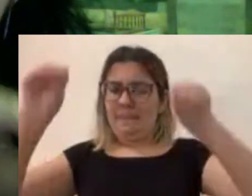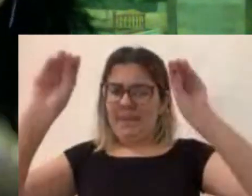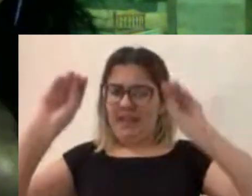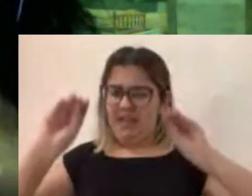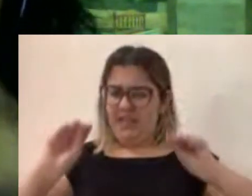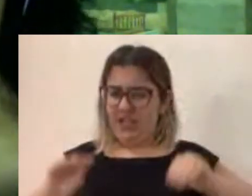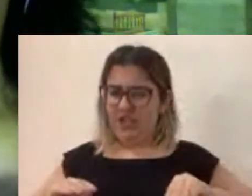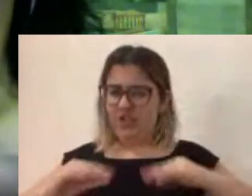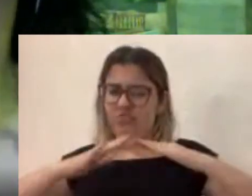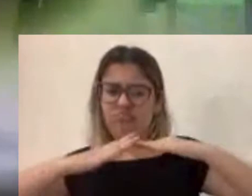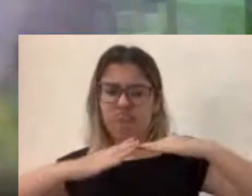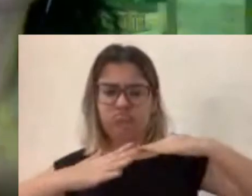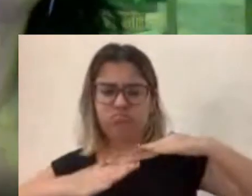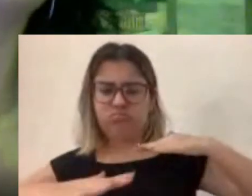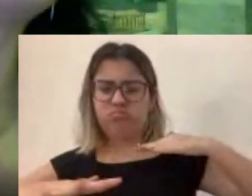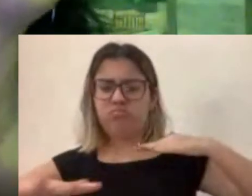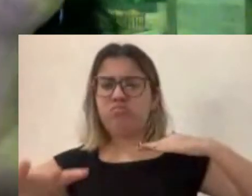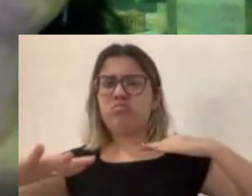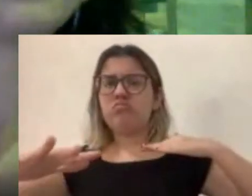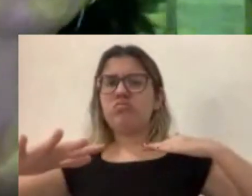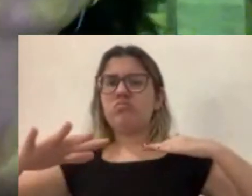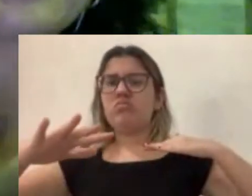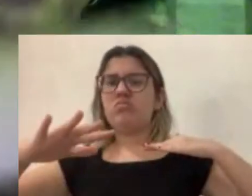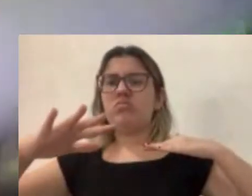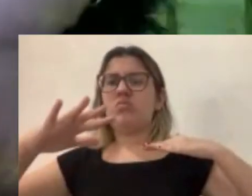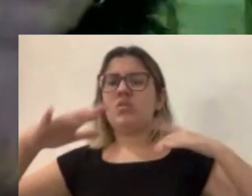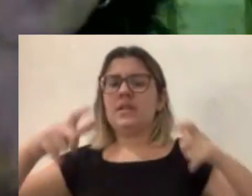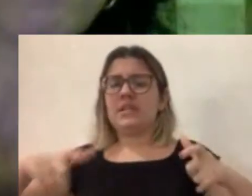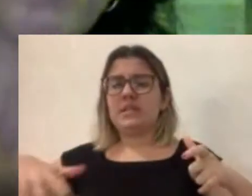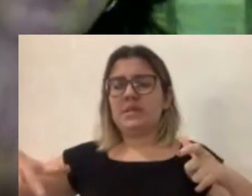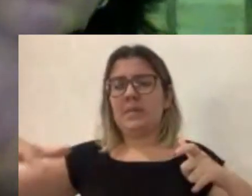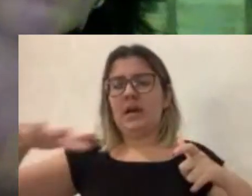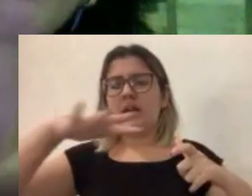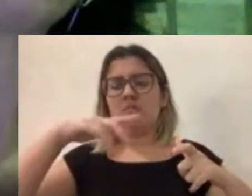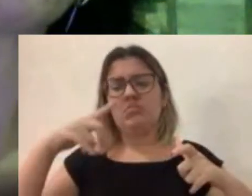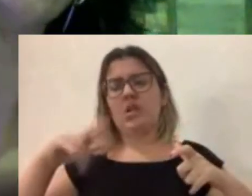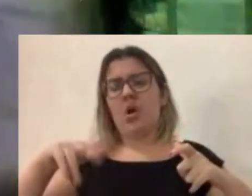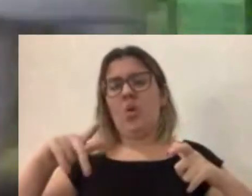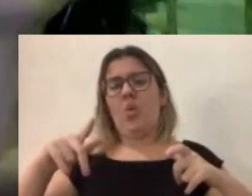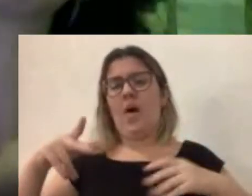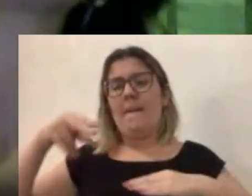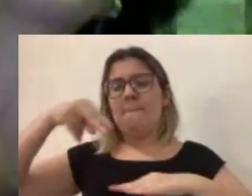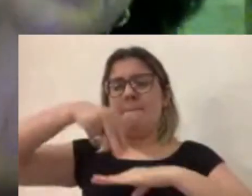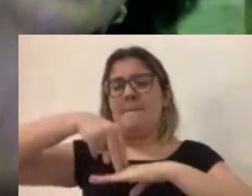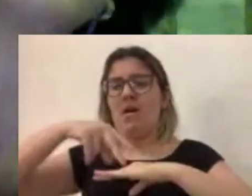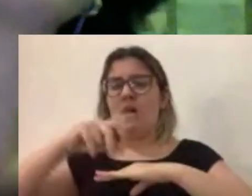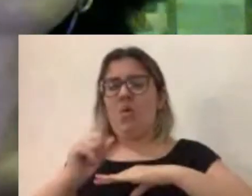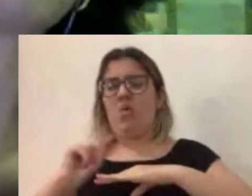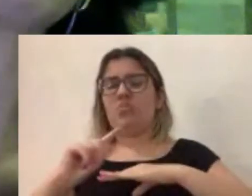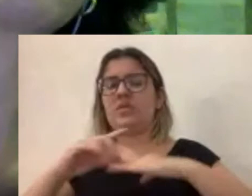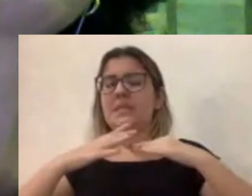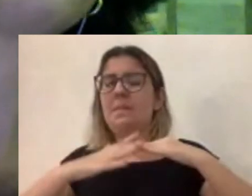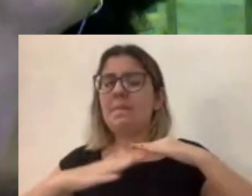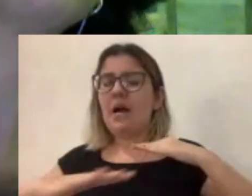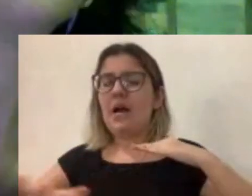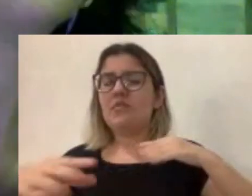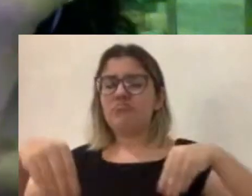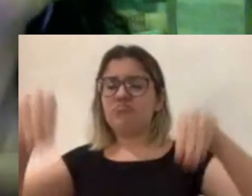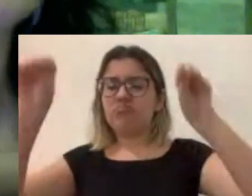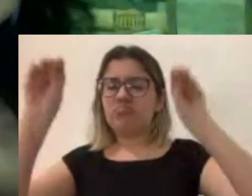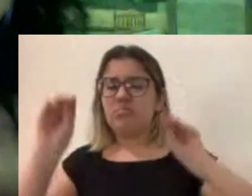que ela estendia um grande tapete persa, assim, no palco, foi no palco não, no espaço cênico, né, porque não era